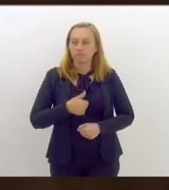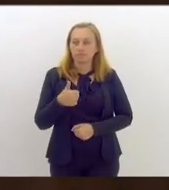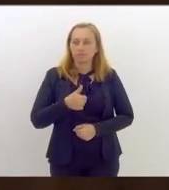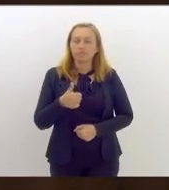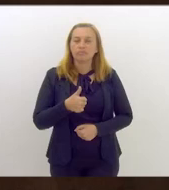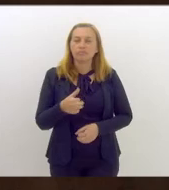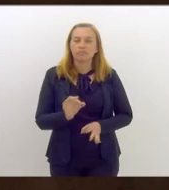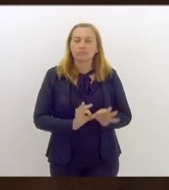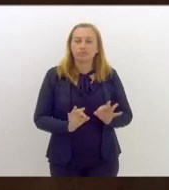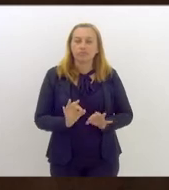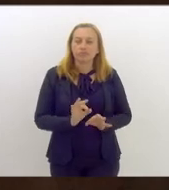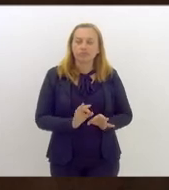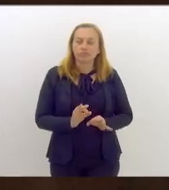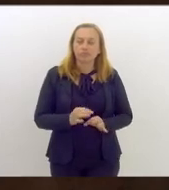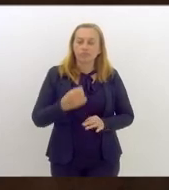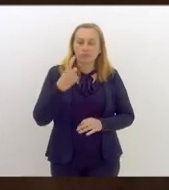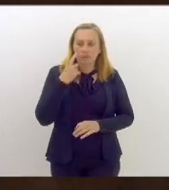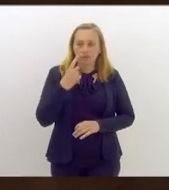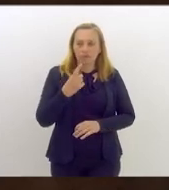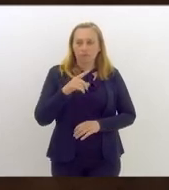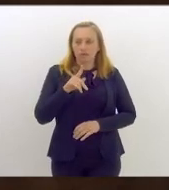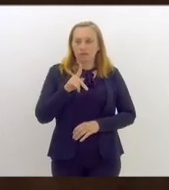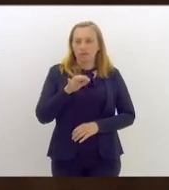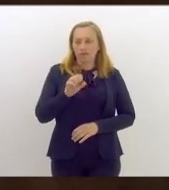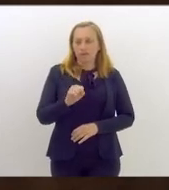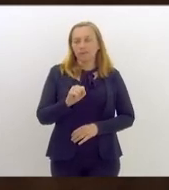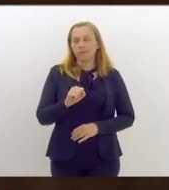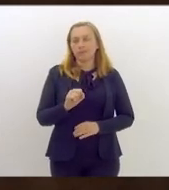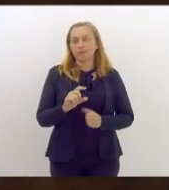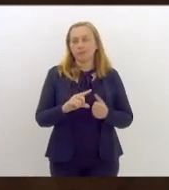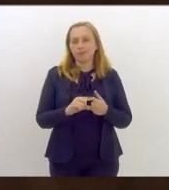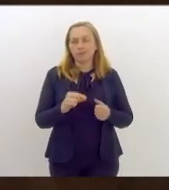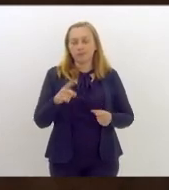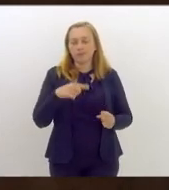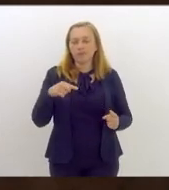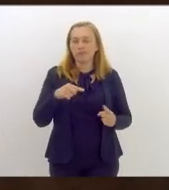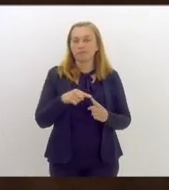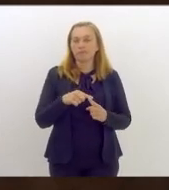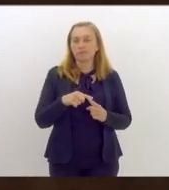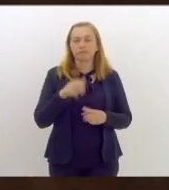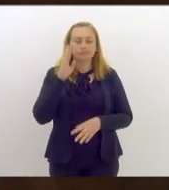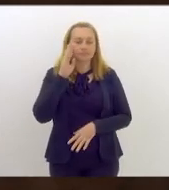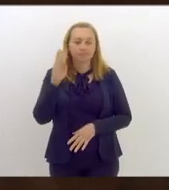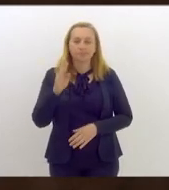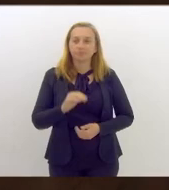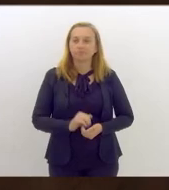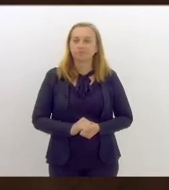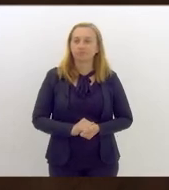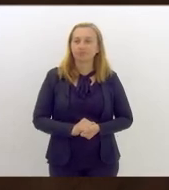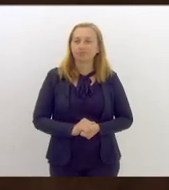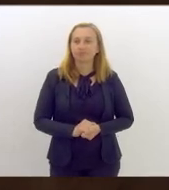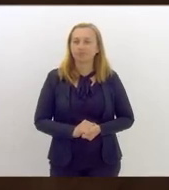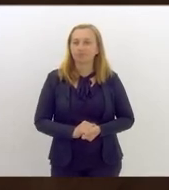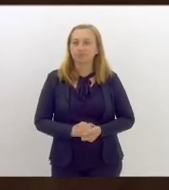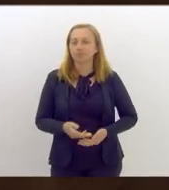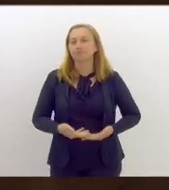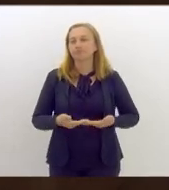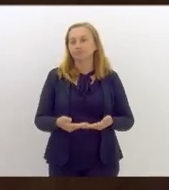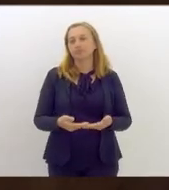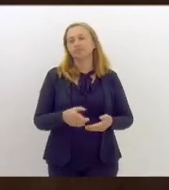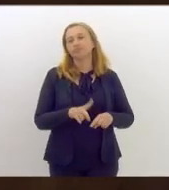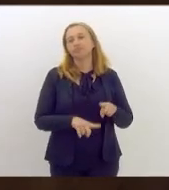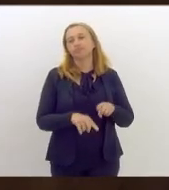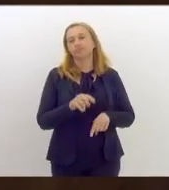O programa previsto no caput deste artigo tem como objetivo principal fornecer material